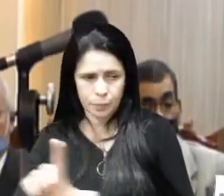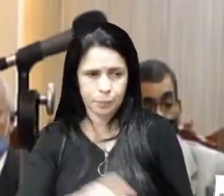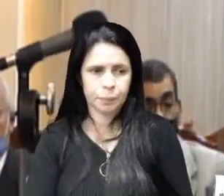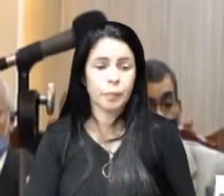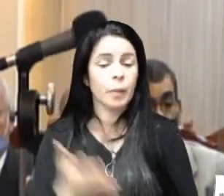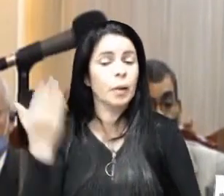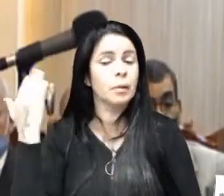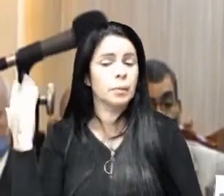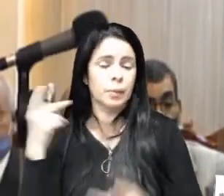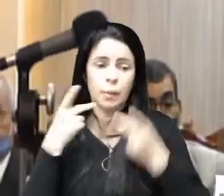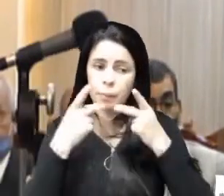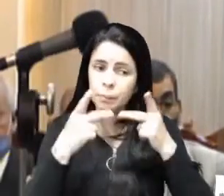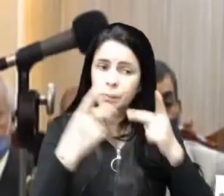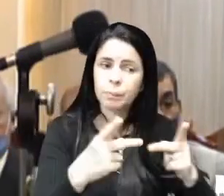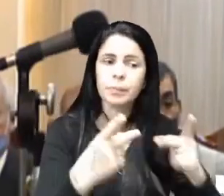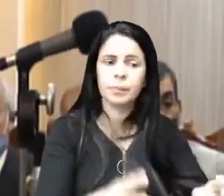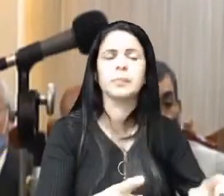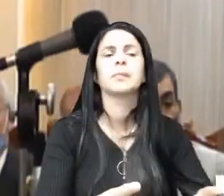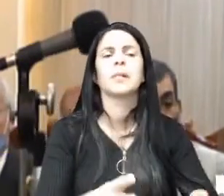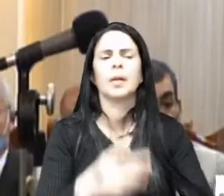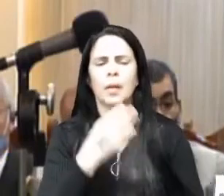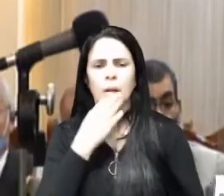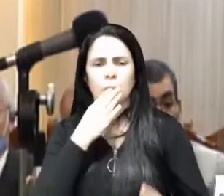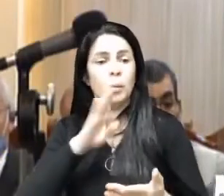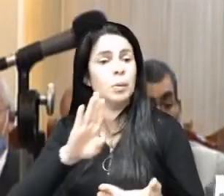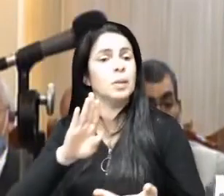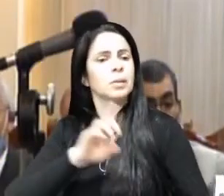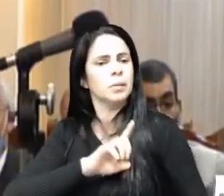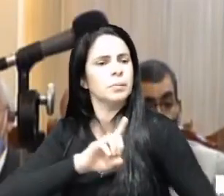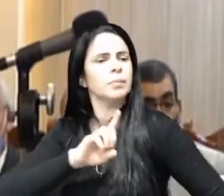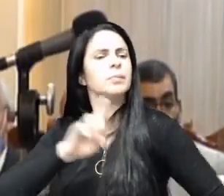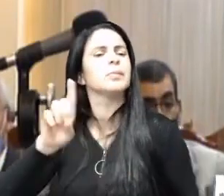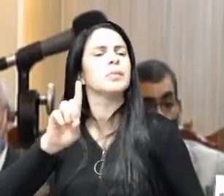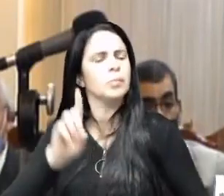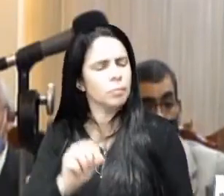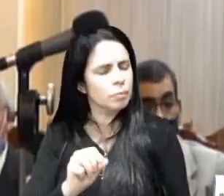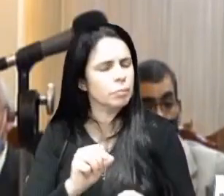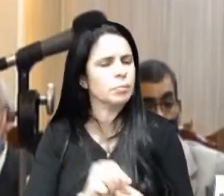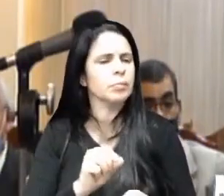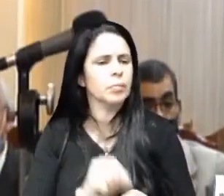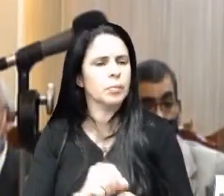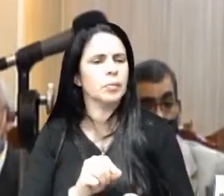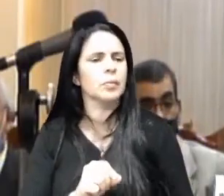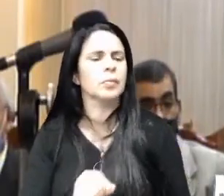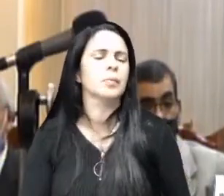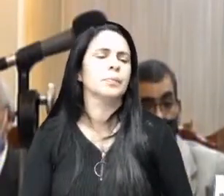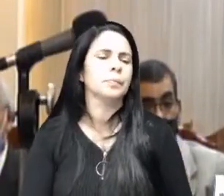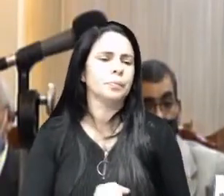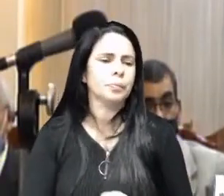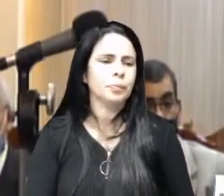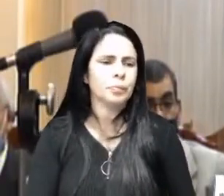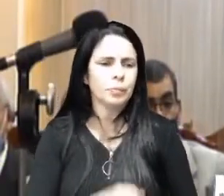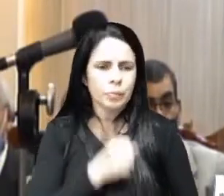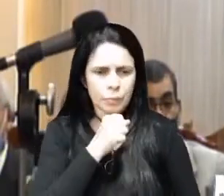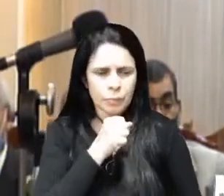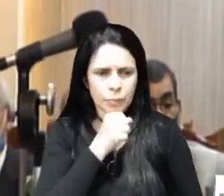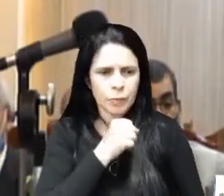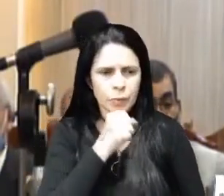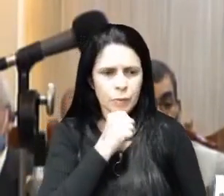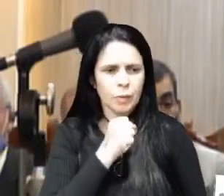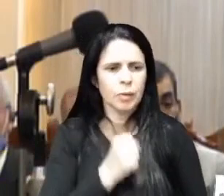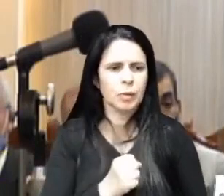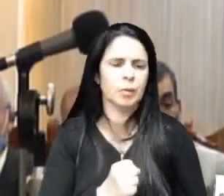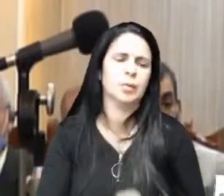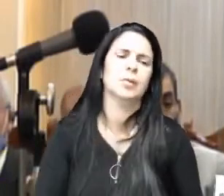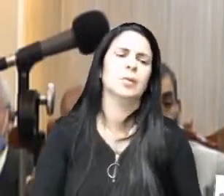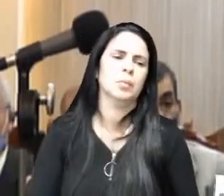Aquela profecia que Deus fez, aquela promessa no Antigo Testamento de que nos últimos dias,